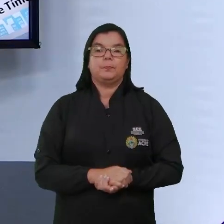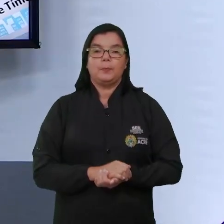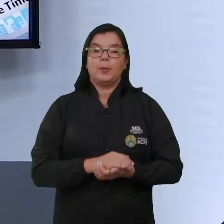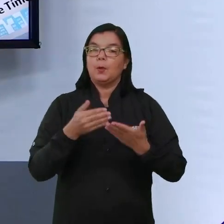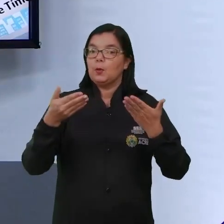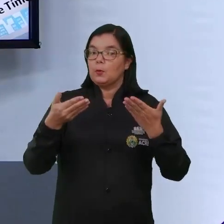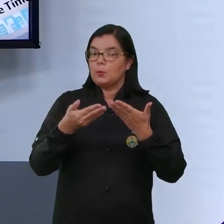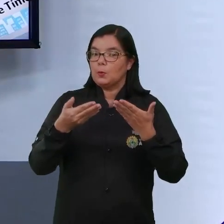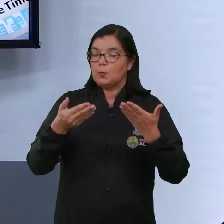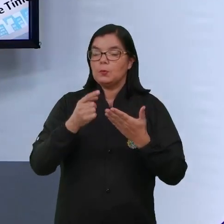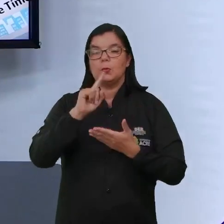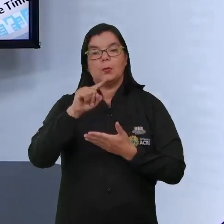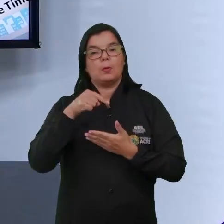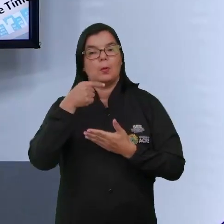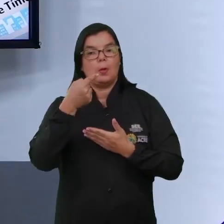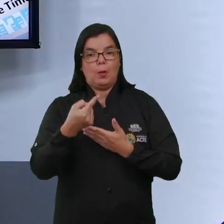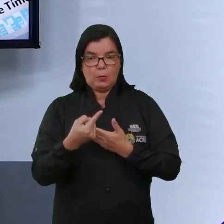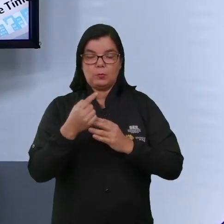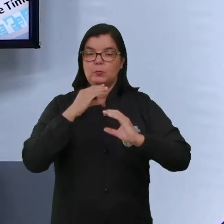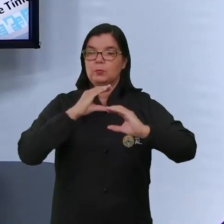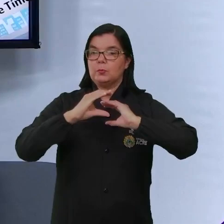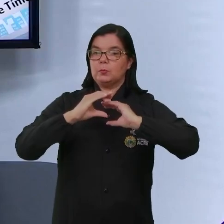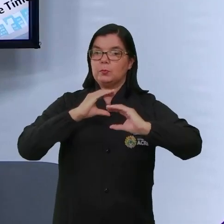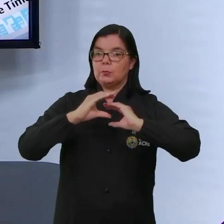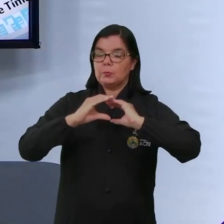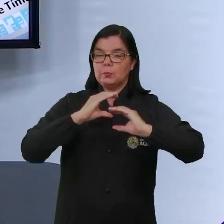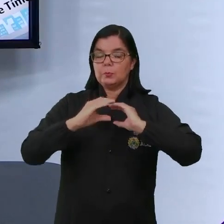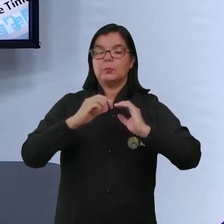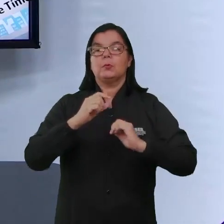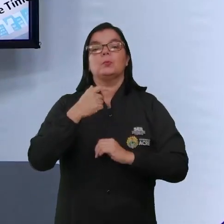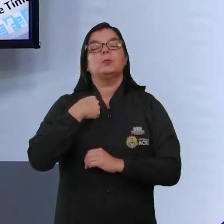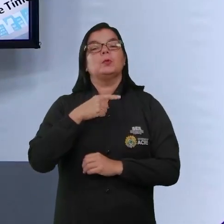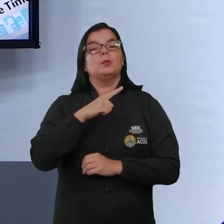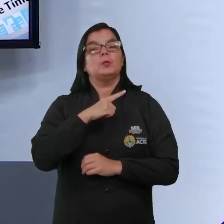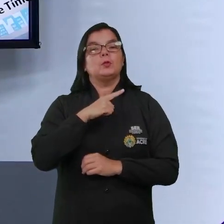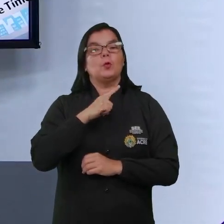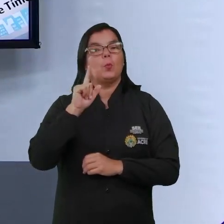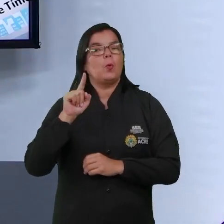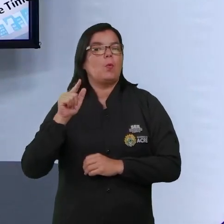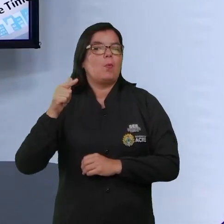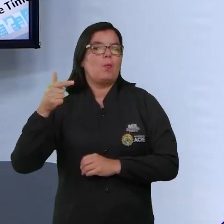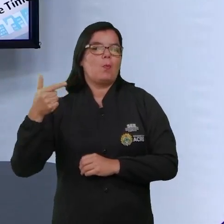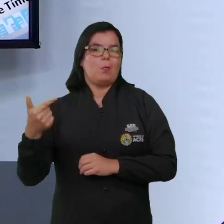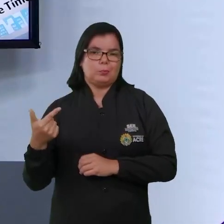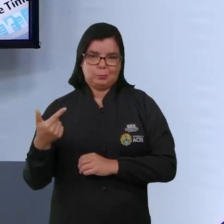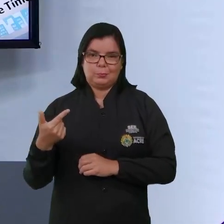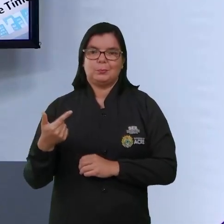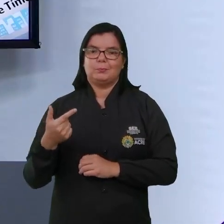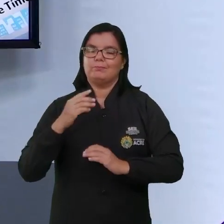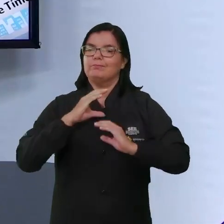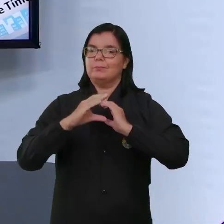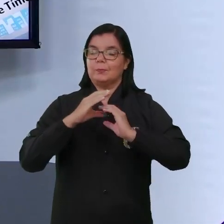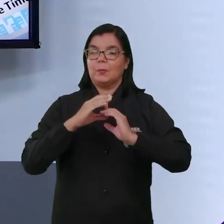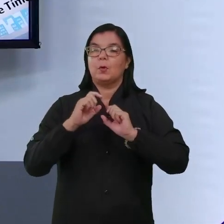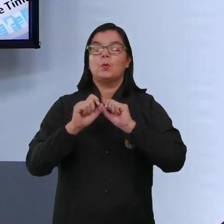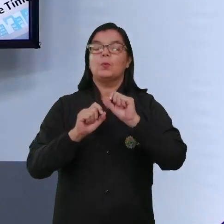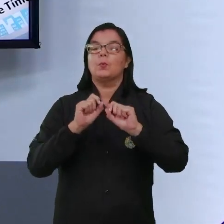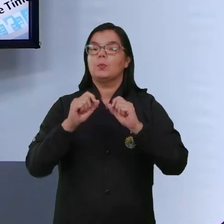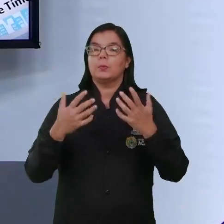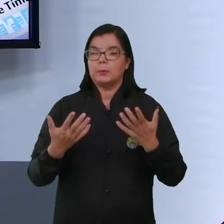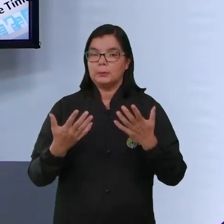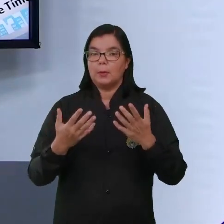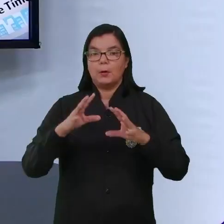hoje, além desses meios de comunicação, nós temos outros meios de comunicação que acabaram